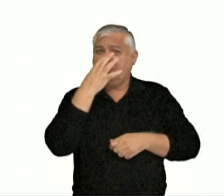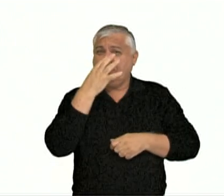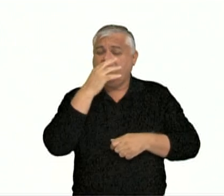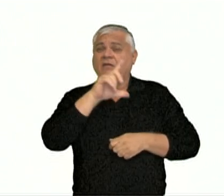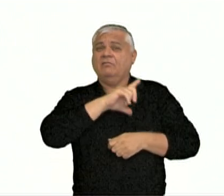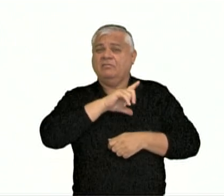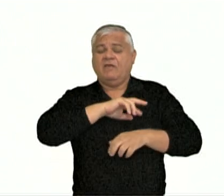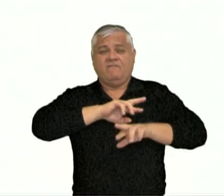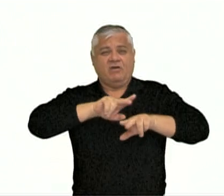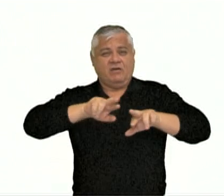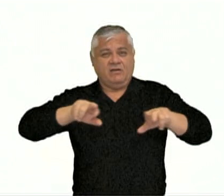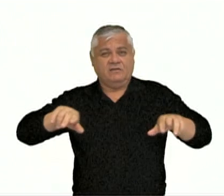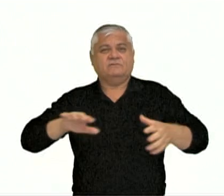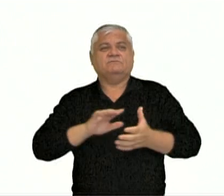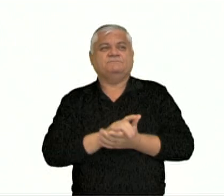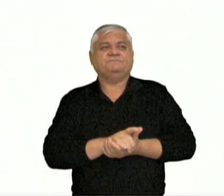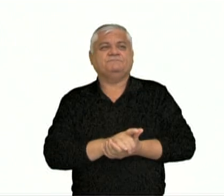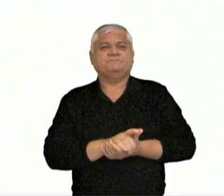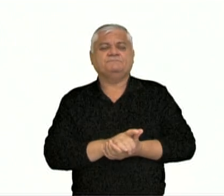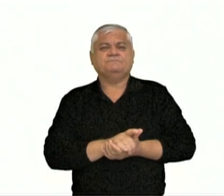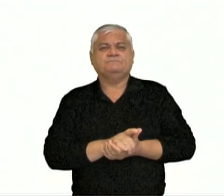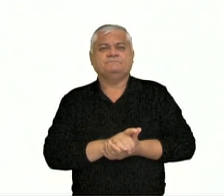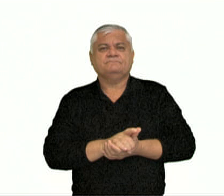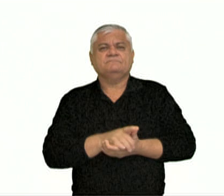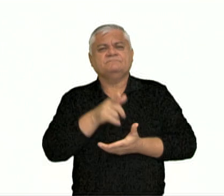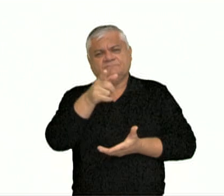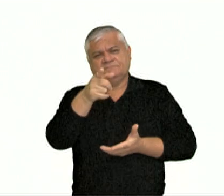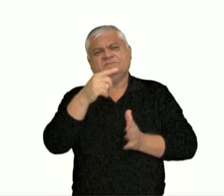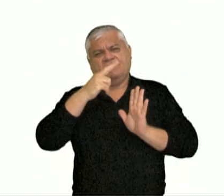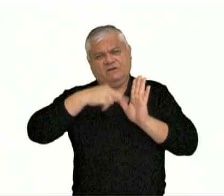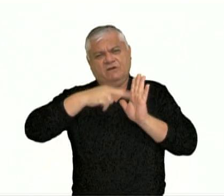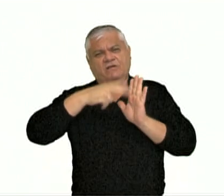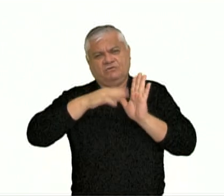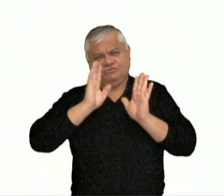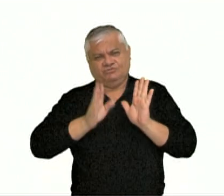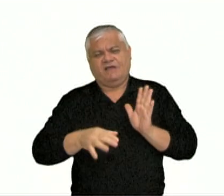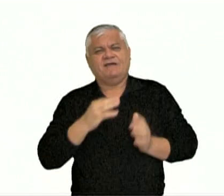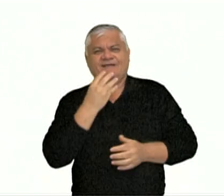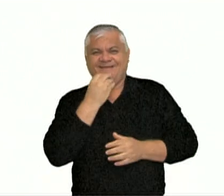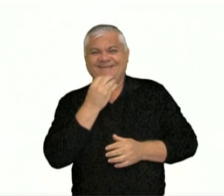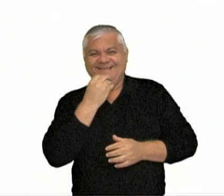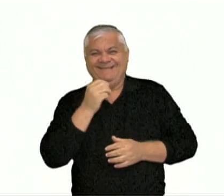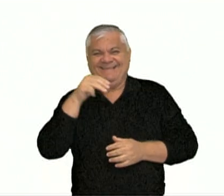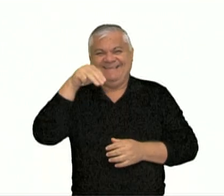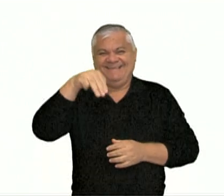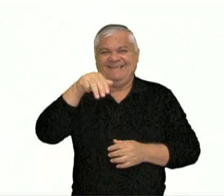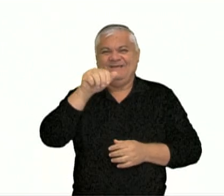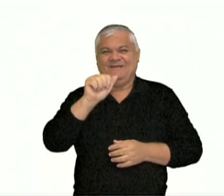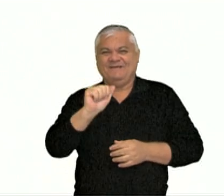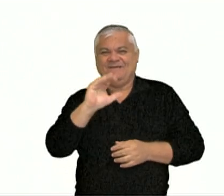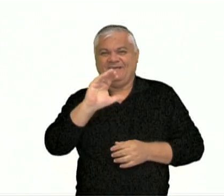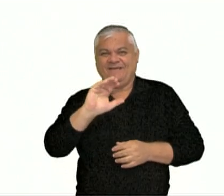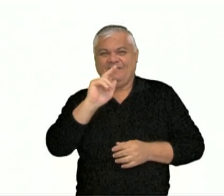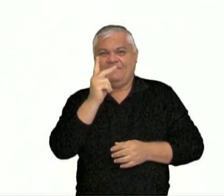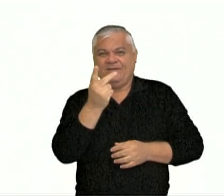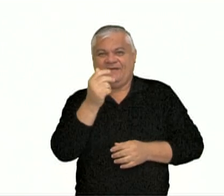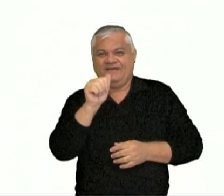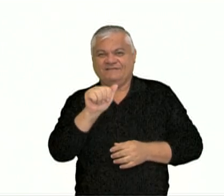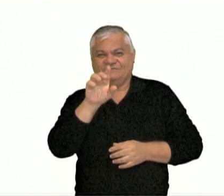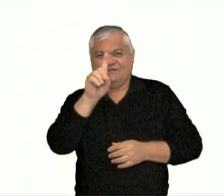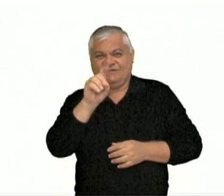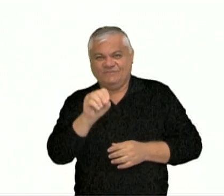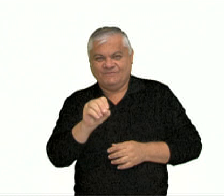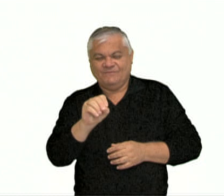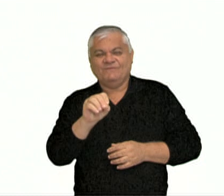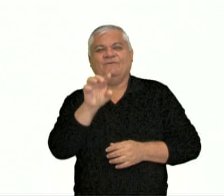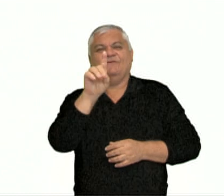quantidade de obras disponíveis. Claro que você já deve ter lido Machado de Assis, E um autor que tem o